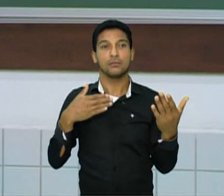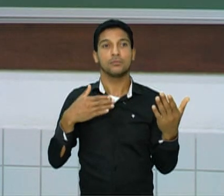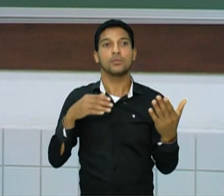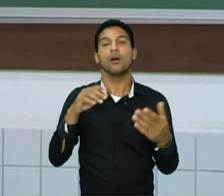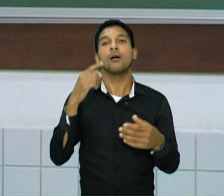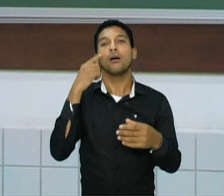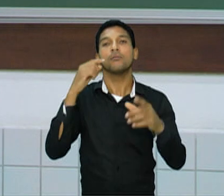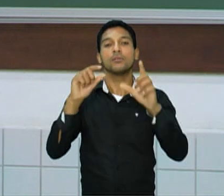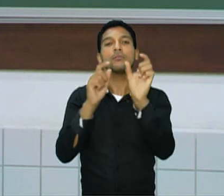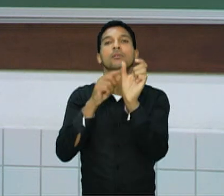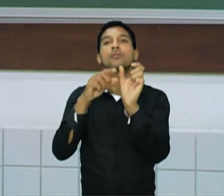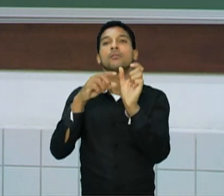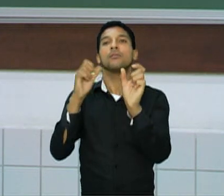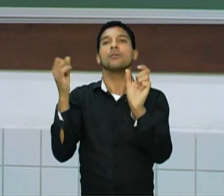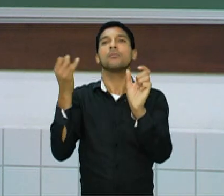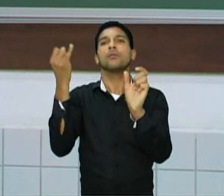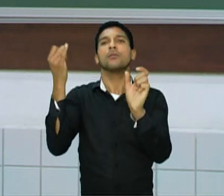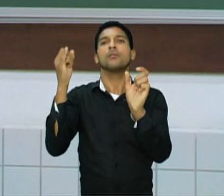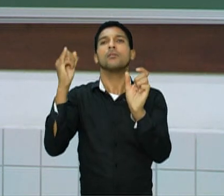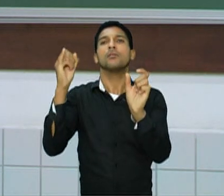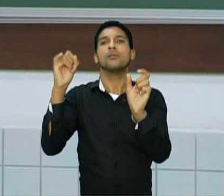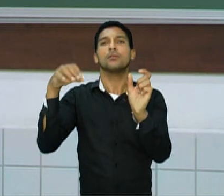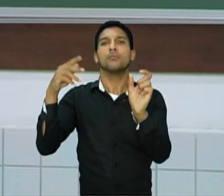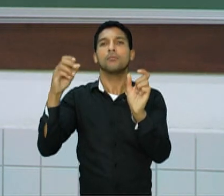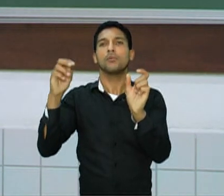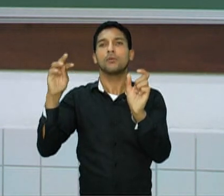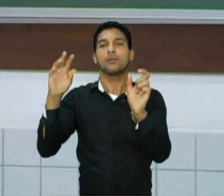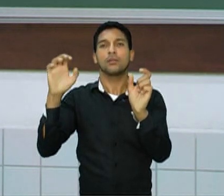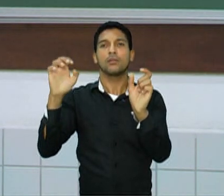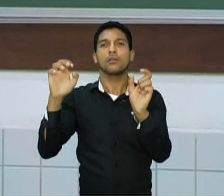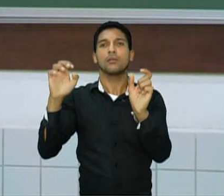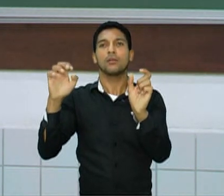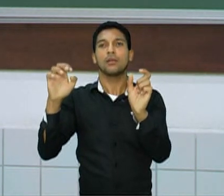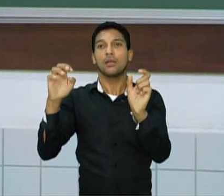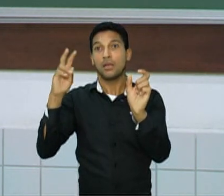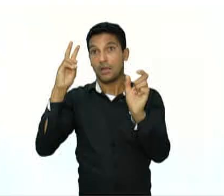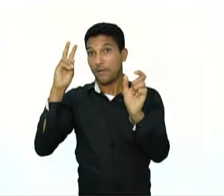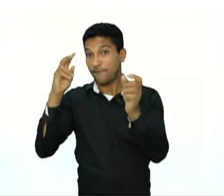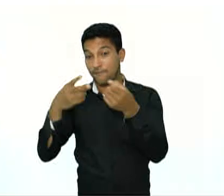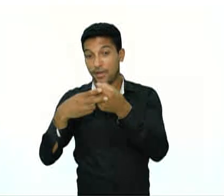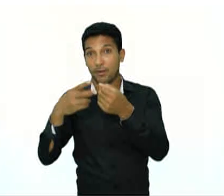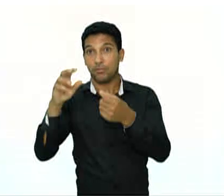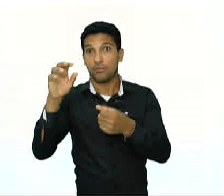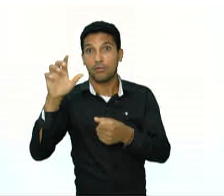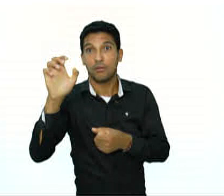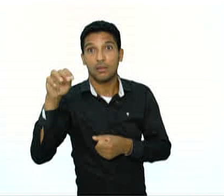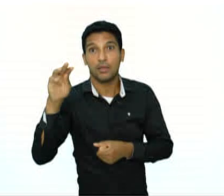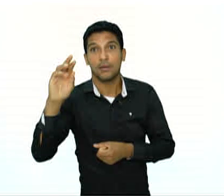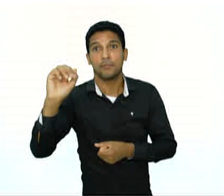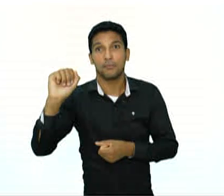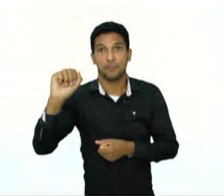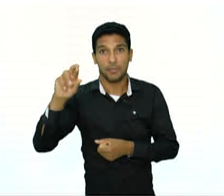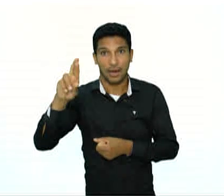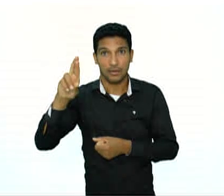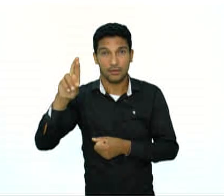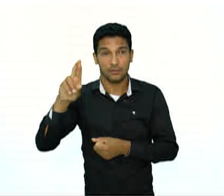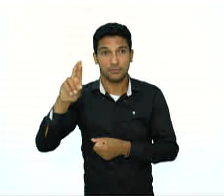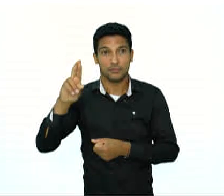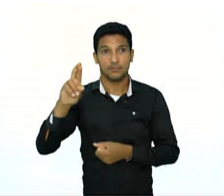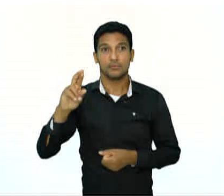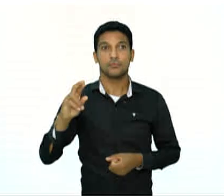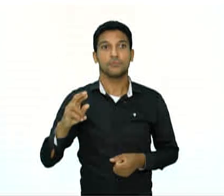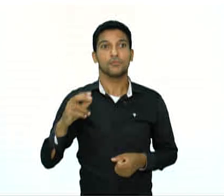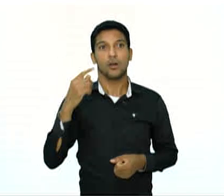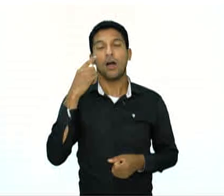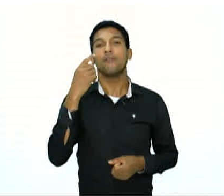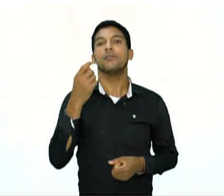disso, ok? Olha ali, veio logo depois do verbo. A notícia simplesmente confirma alguma convicção sua?